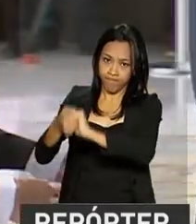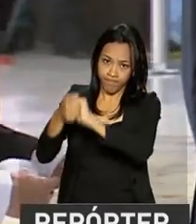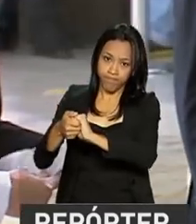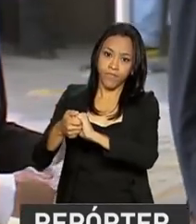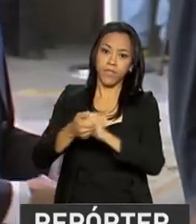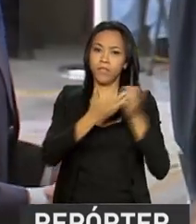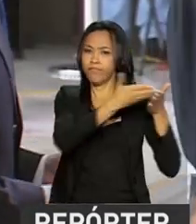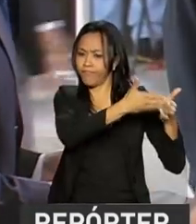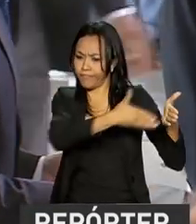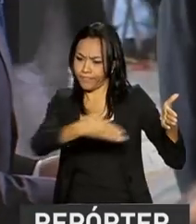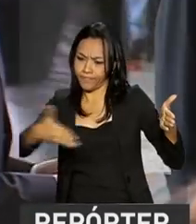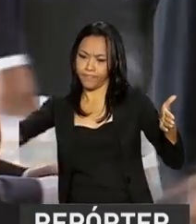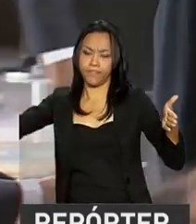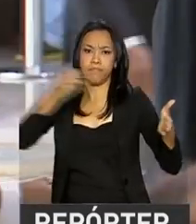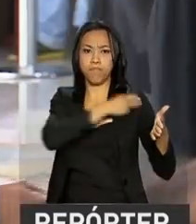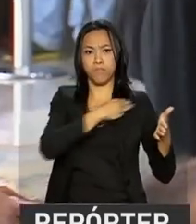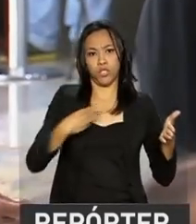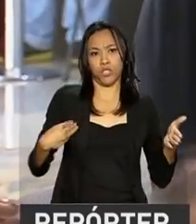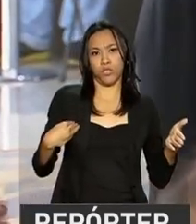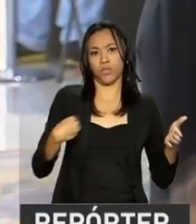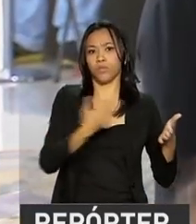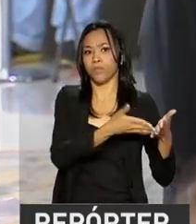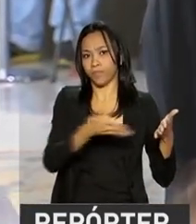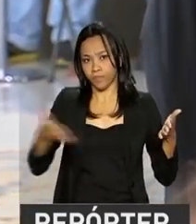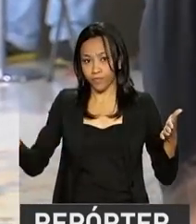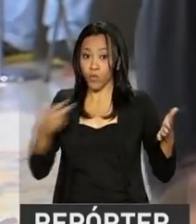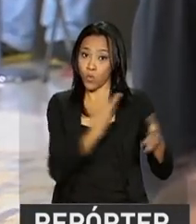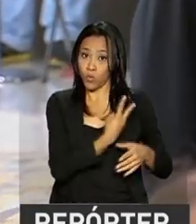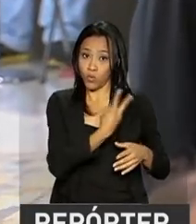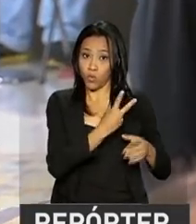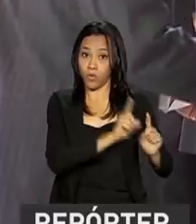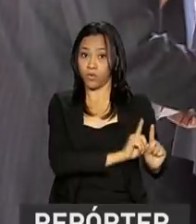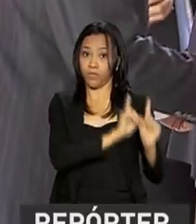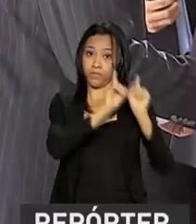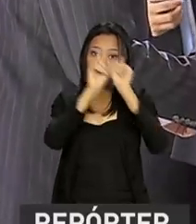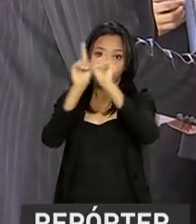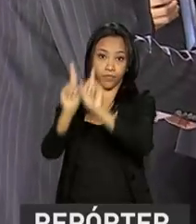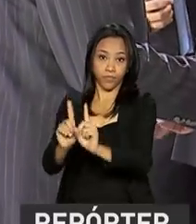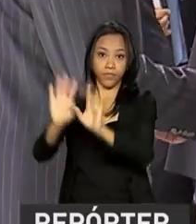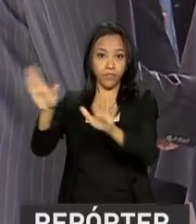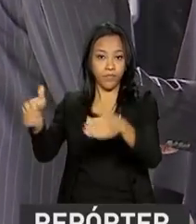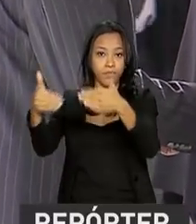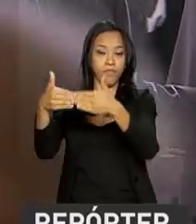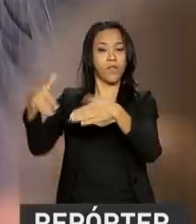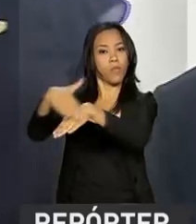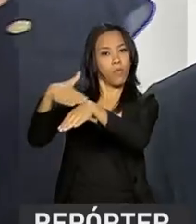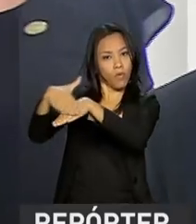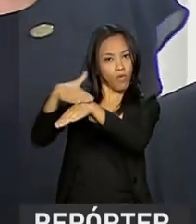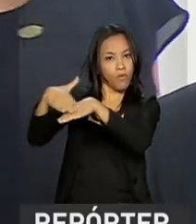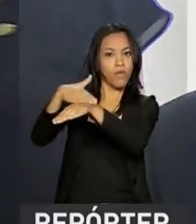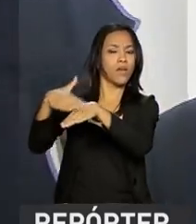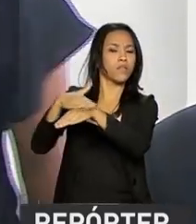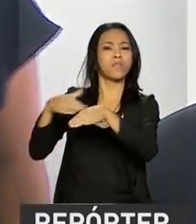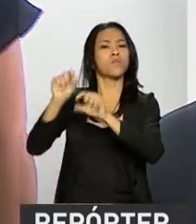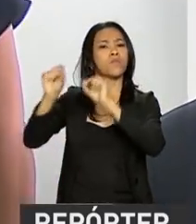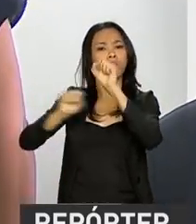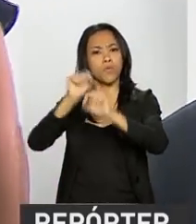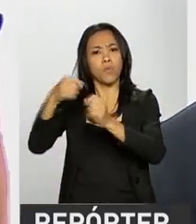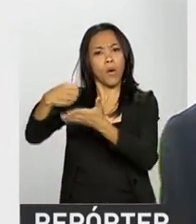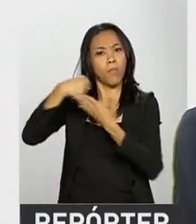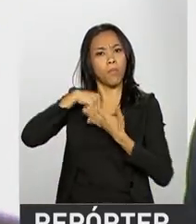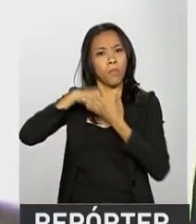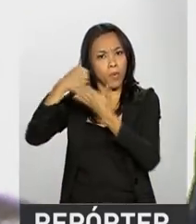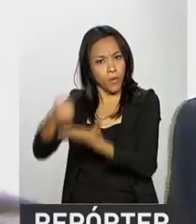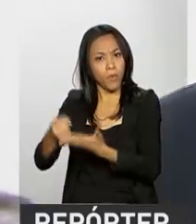ministros brasileiros. Os dois chefes de governo seguiram para um encontro fechado, quando discutem temas da cooperação